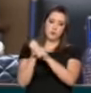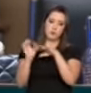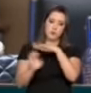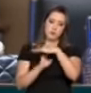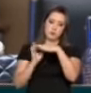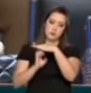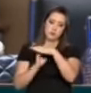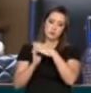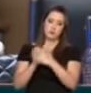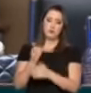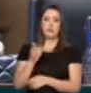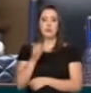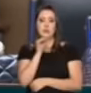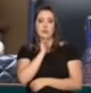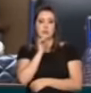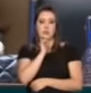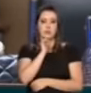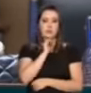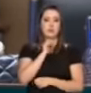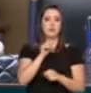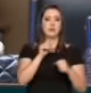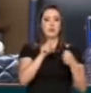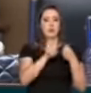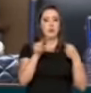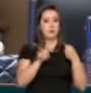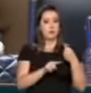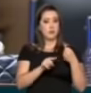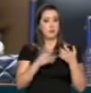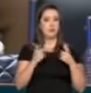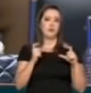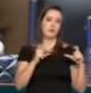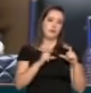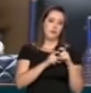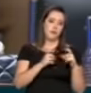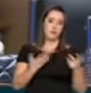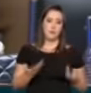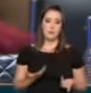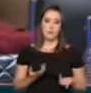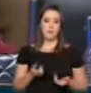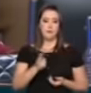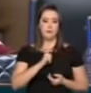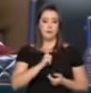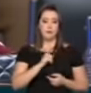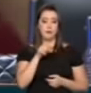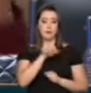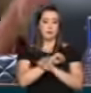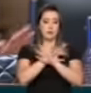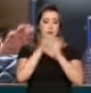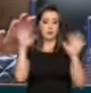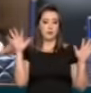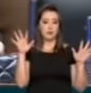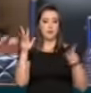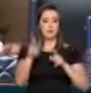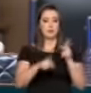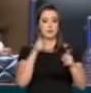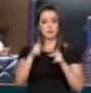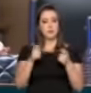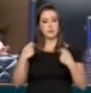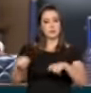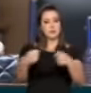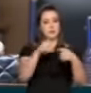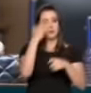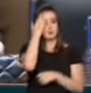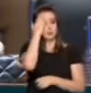como AstraZeneca, Pfizer. Né? Então, há esse esclarecimento e o público precisa